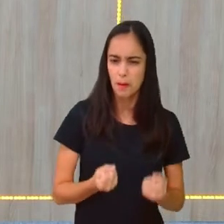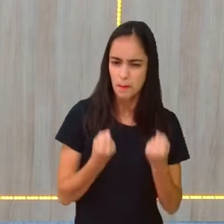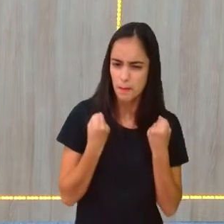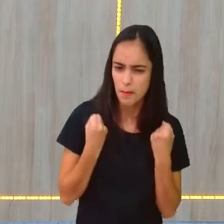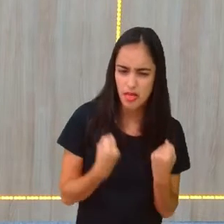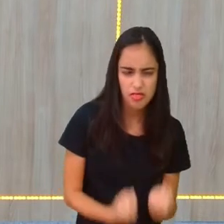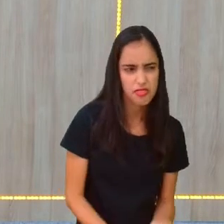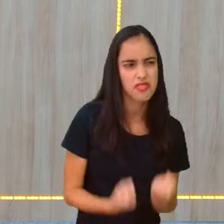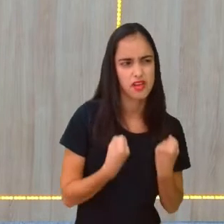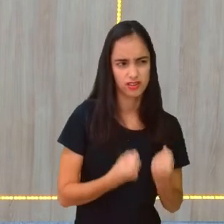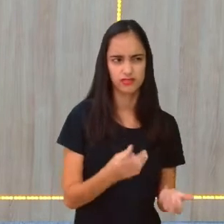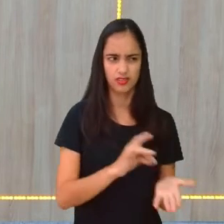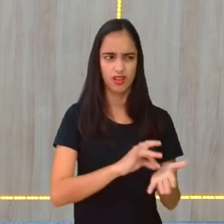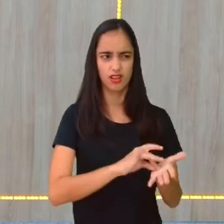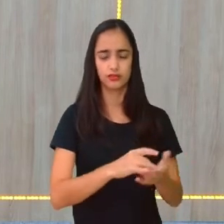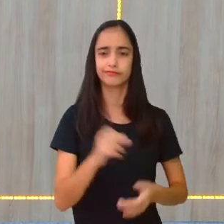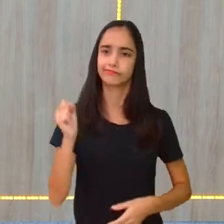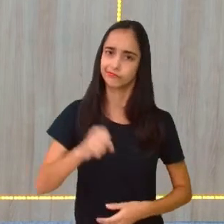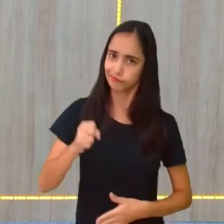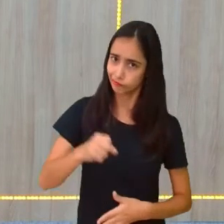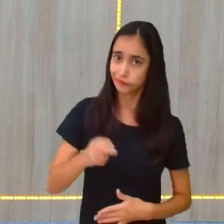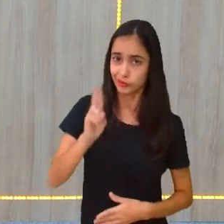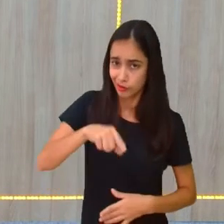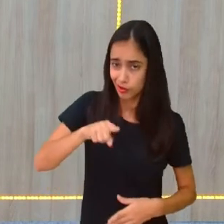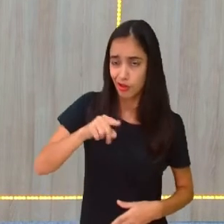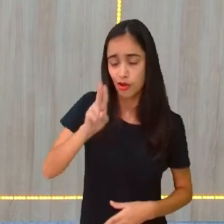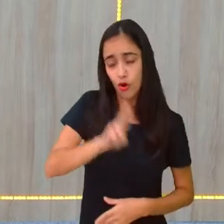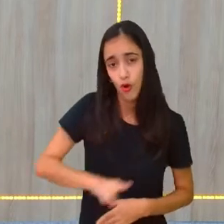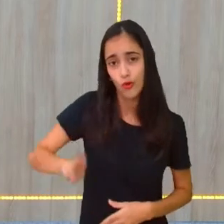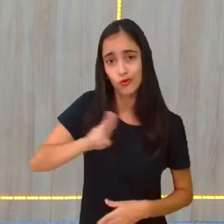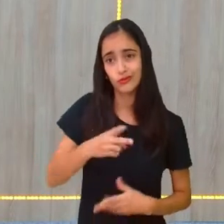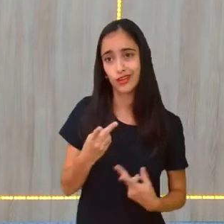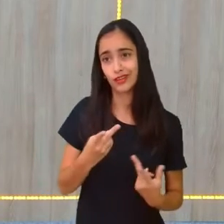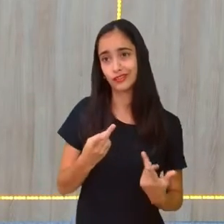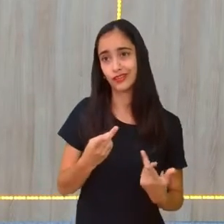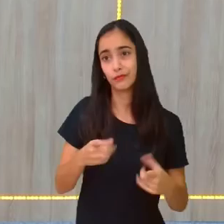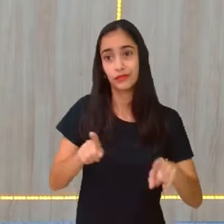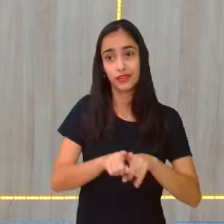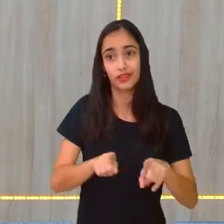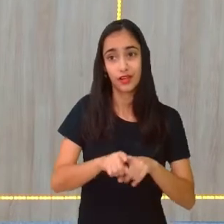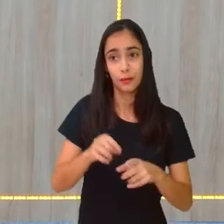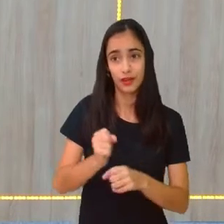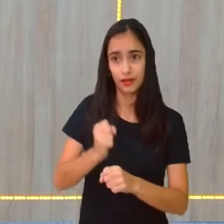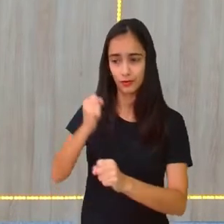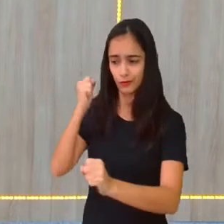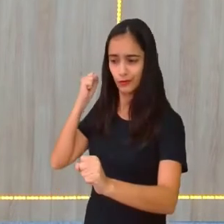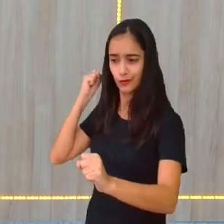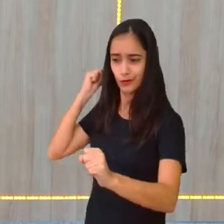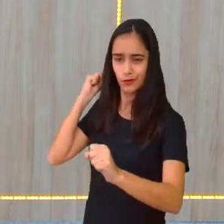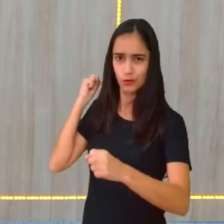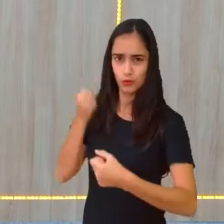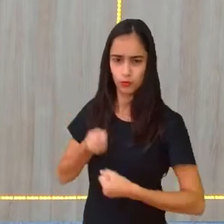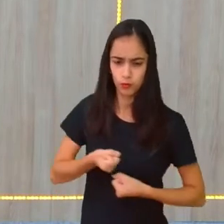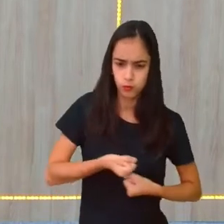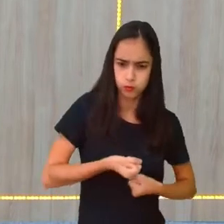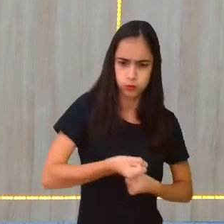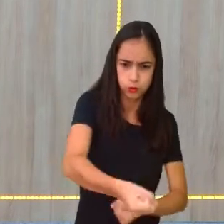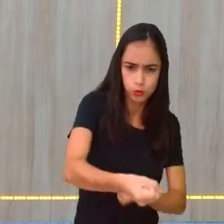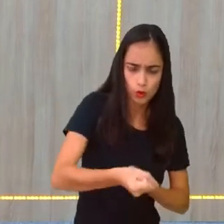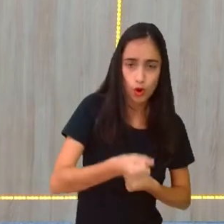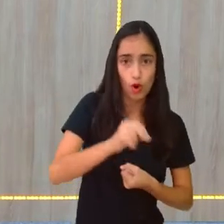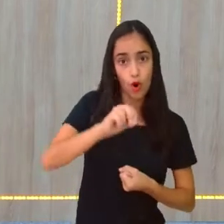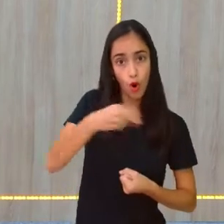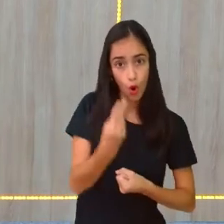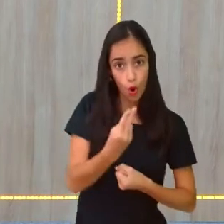né? Que elas eram utilizadas tanto como arma de curto alcance para espetar o inimigo, como armas